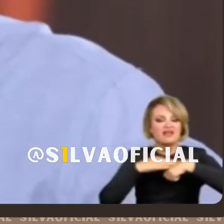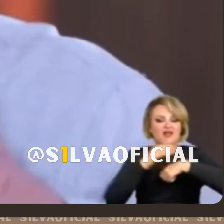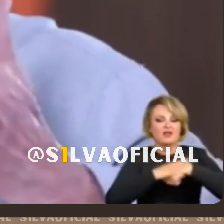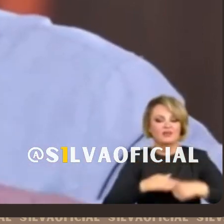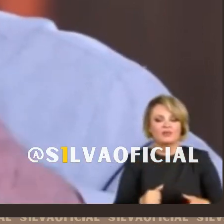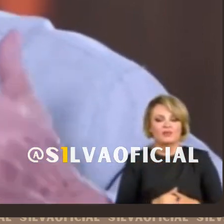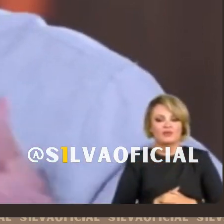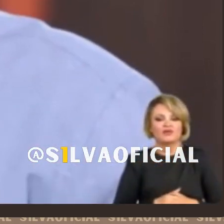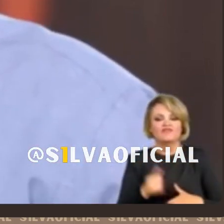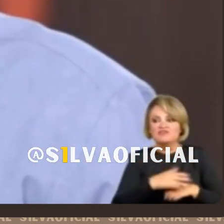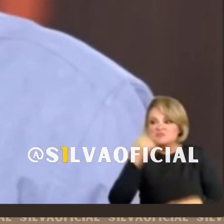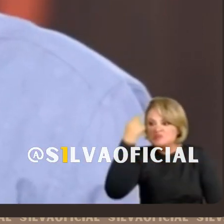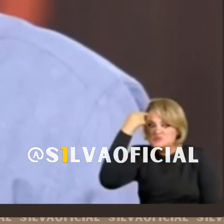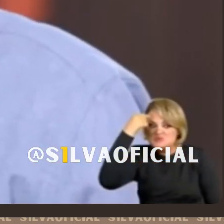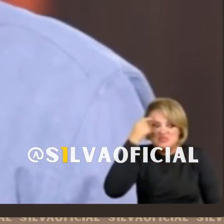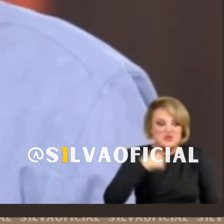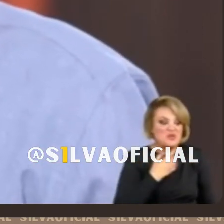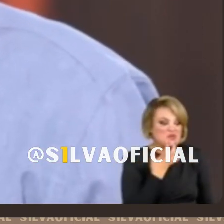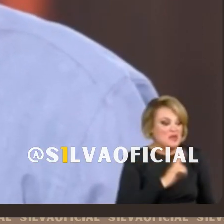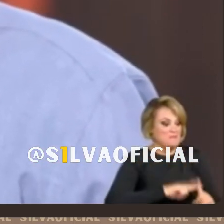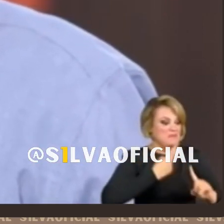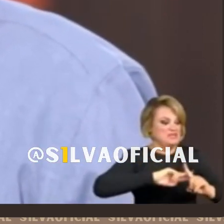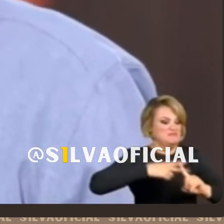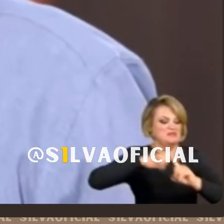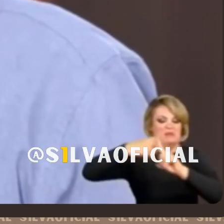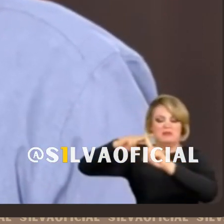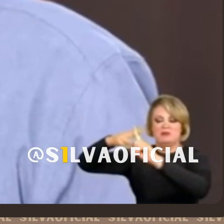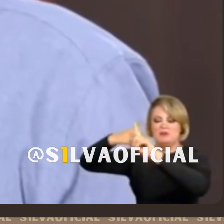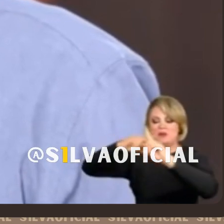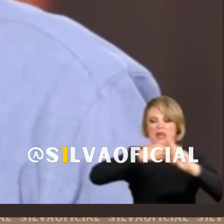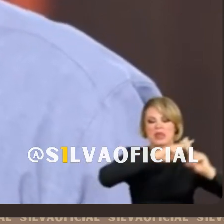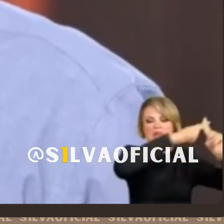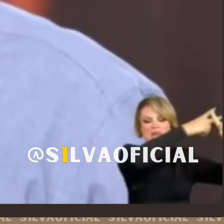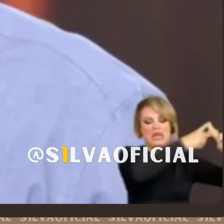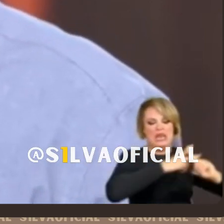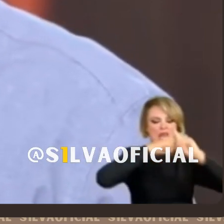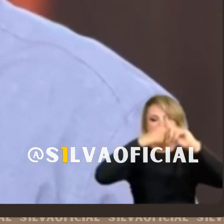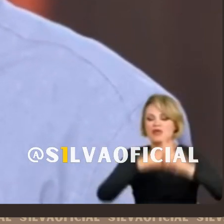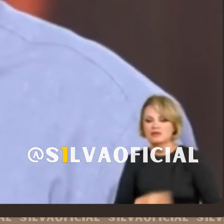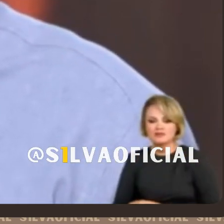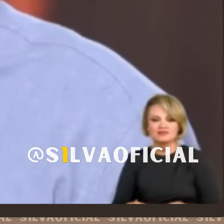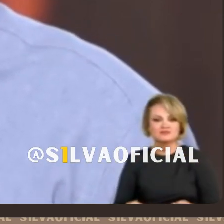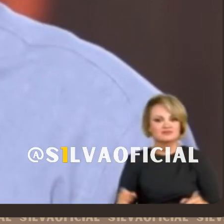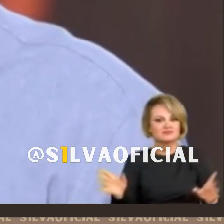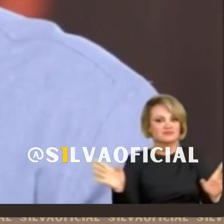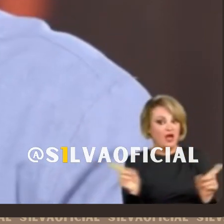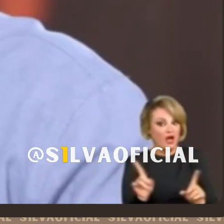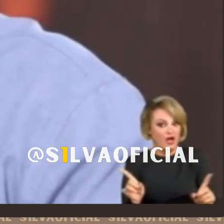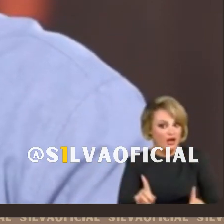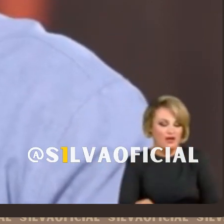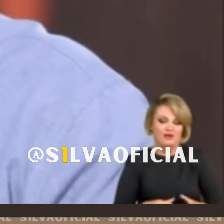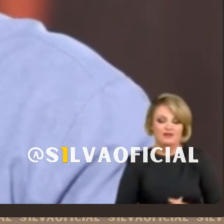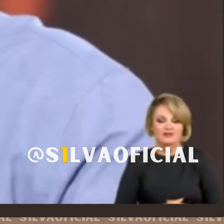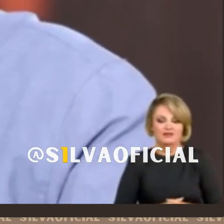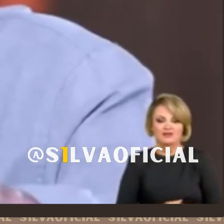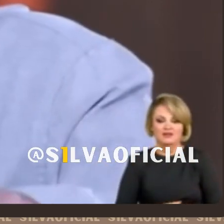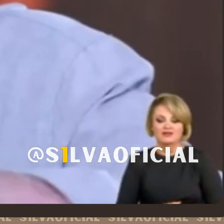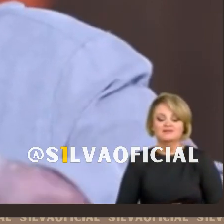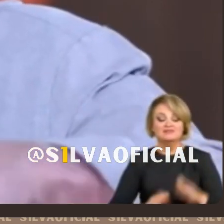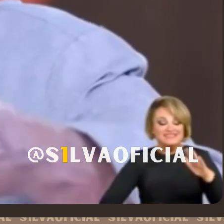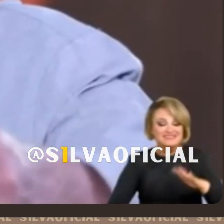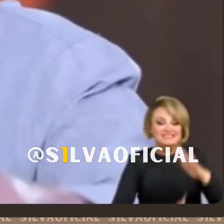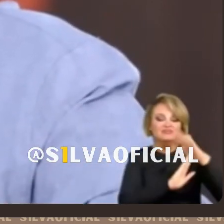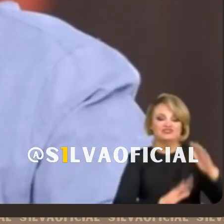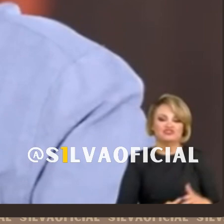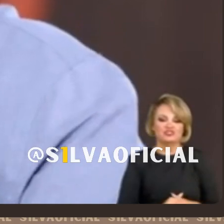cada vez mais, quem tem mais tem cada vez mais. Ou seja, é preciso pôr um limite. Por isso que o imposto de renda é importante, porque o imposto de